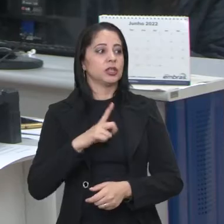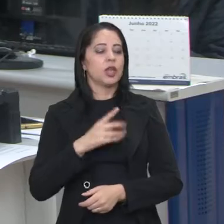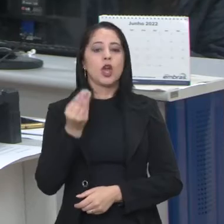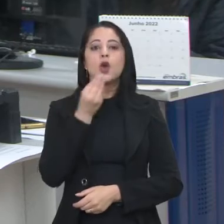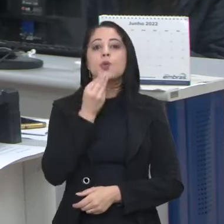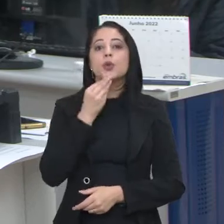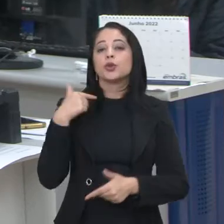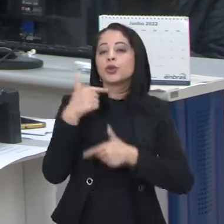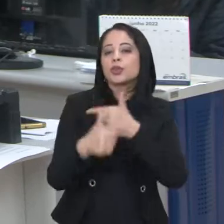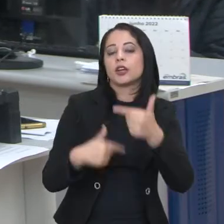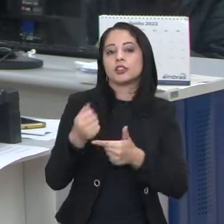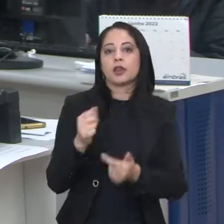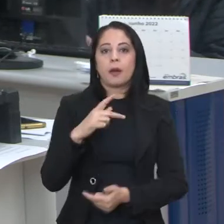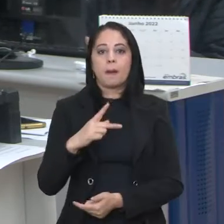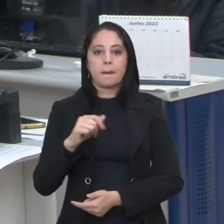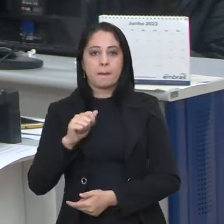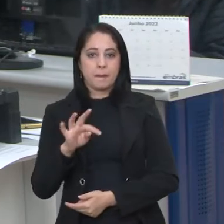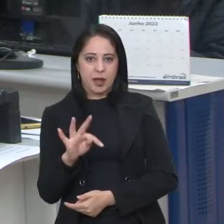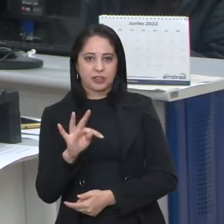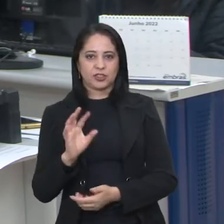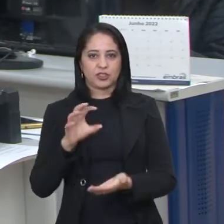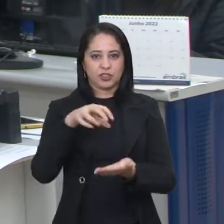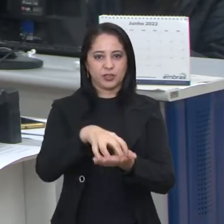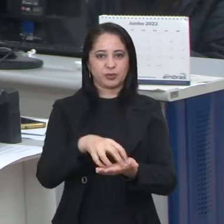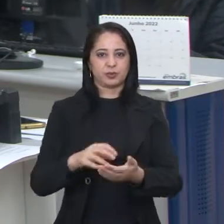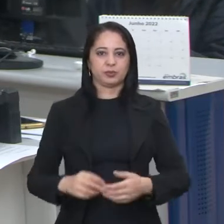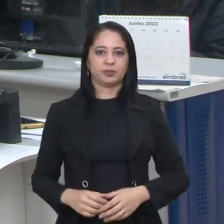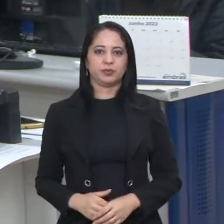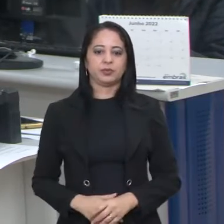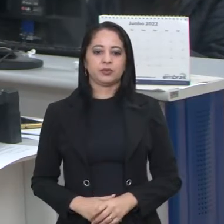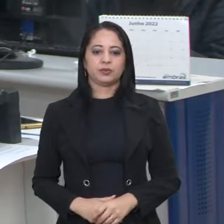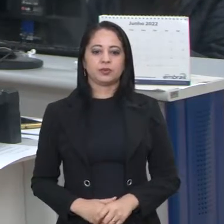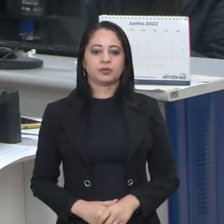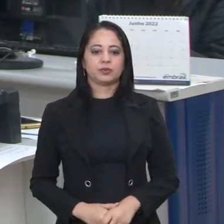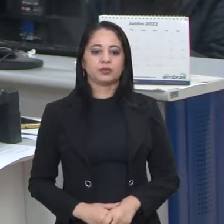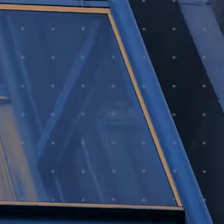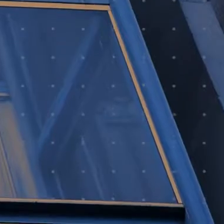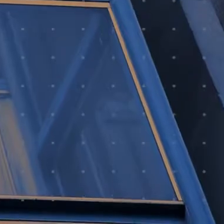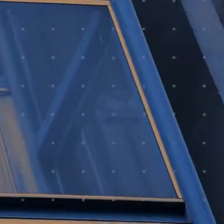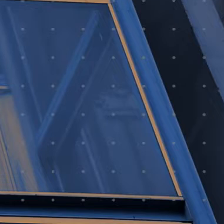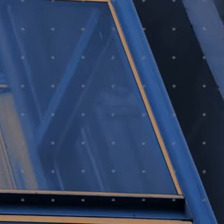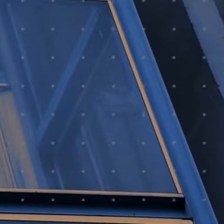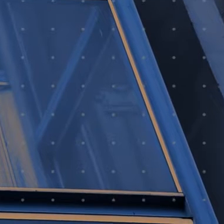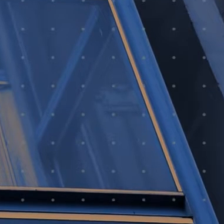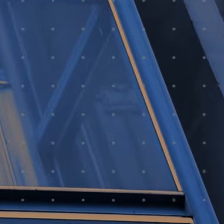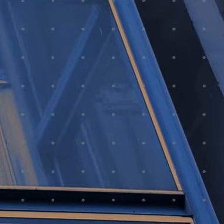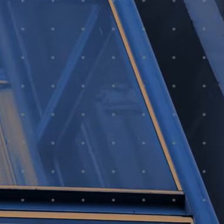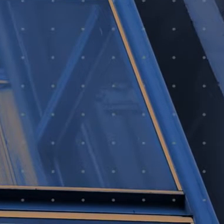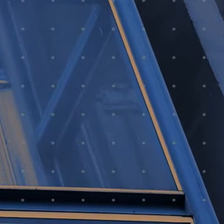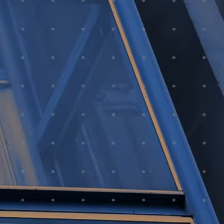as oportunidades de trabalho oferecidas no PAT de São José dos Campos.